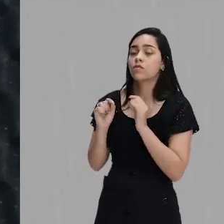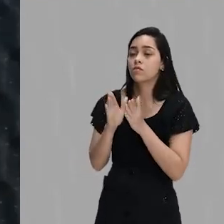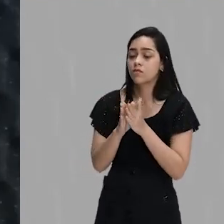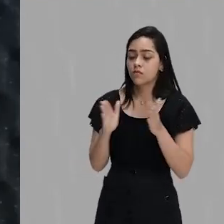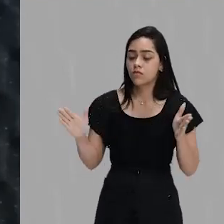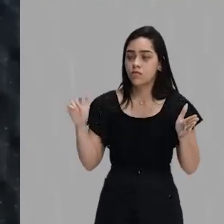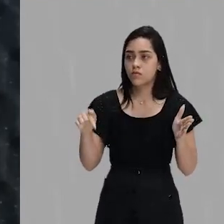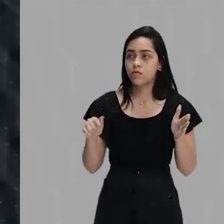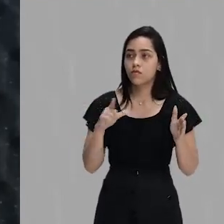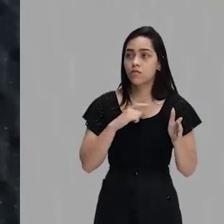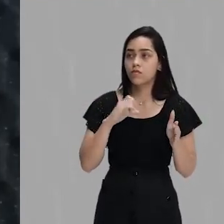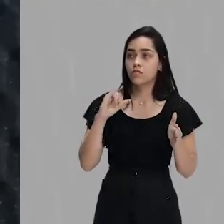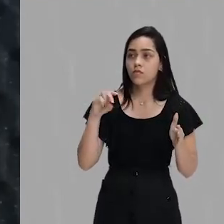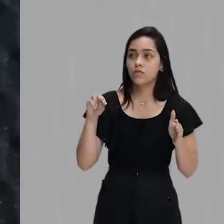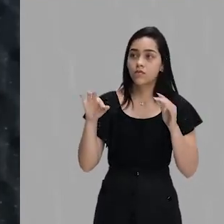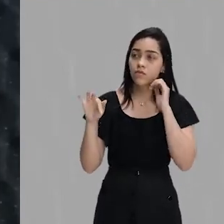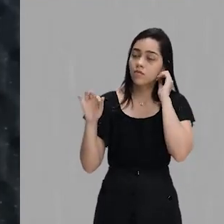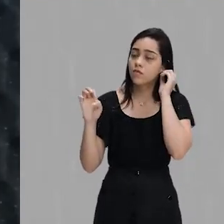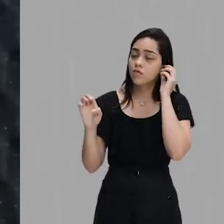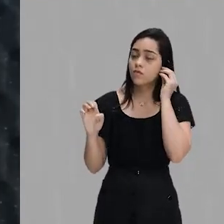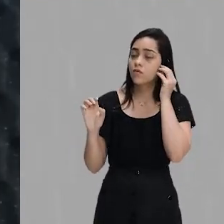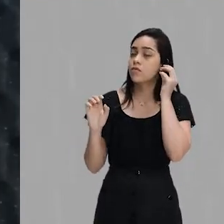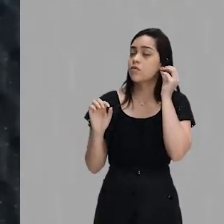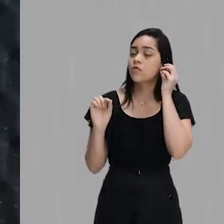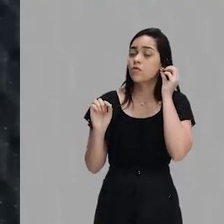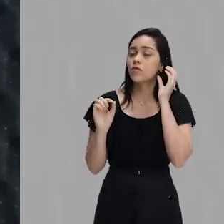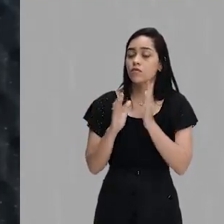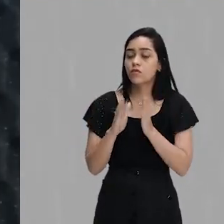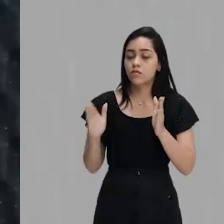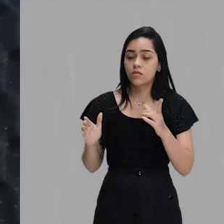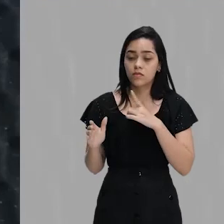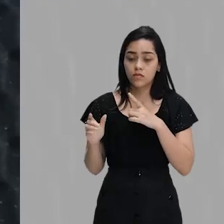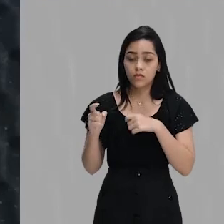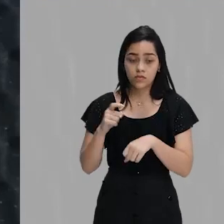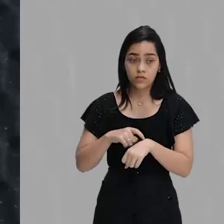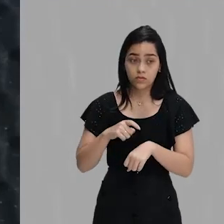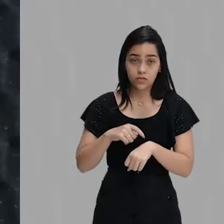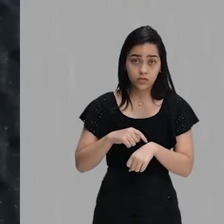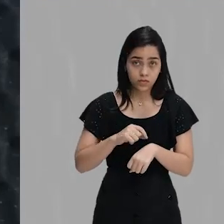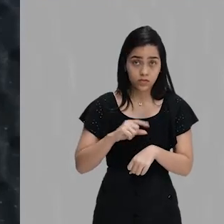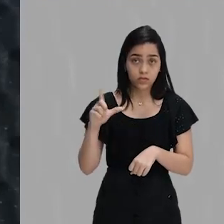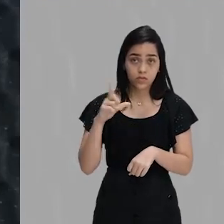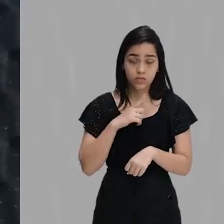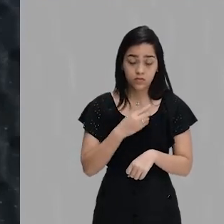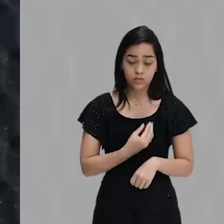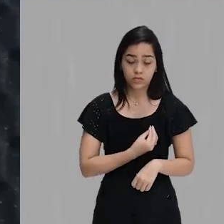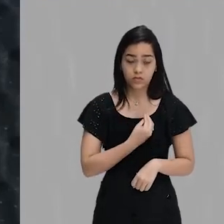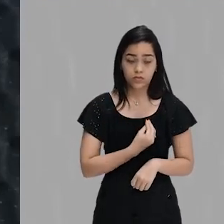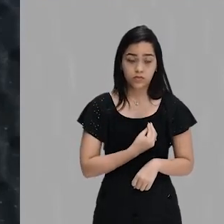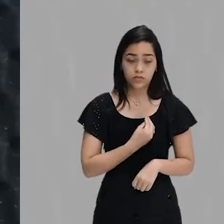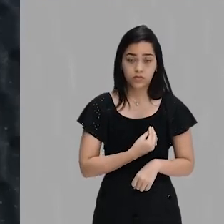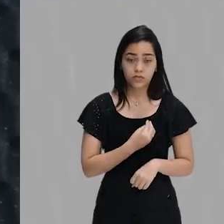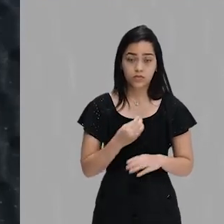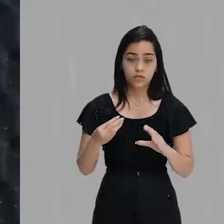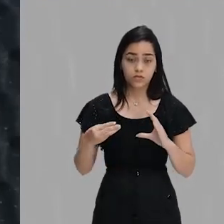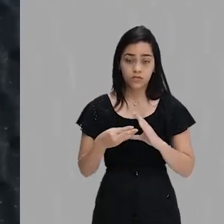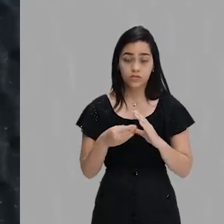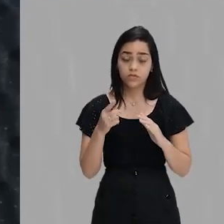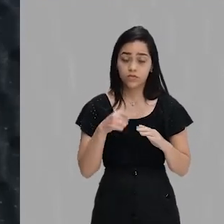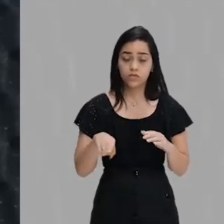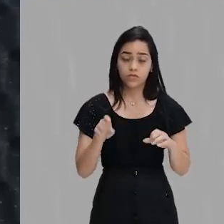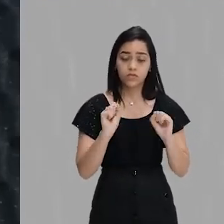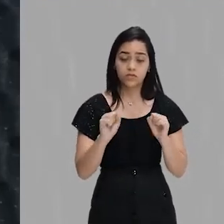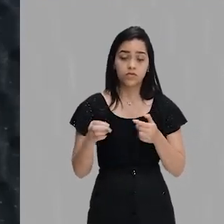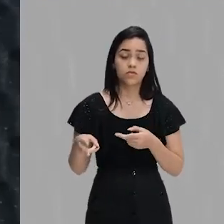de tempo é a intérfase, que é o período de maior tempo da vida da célula. E aí, como vocês